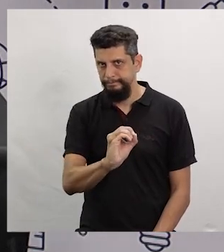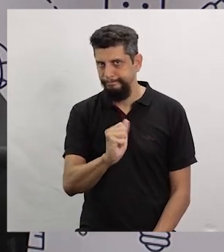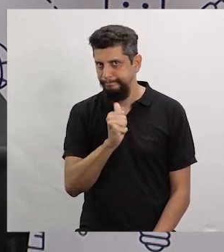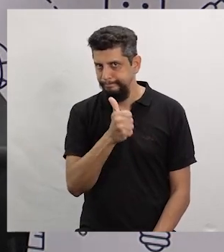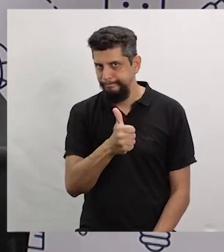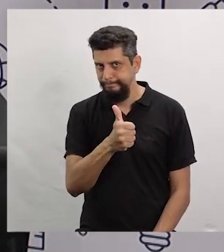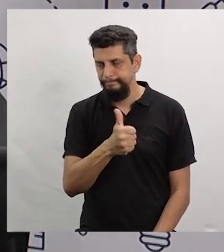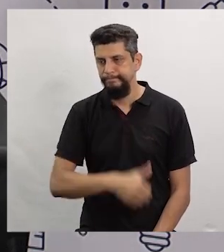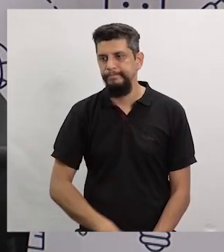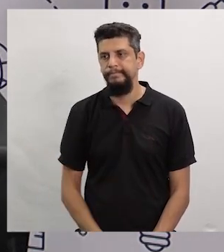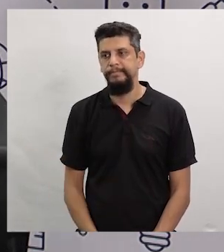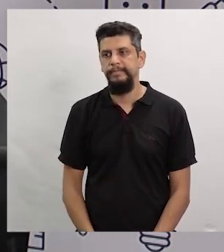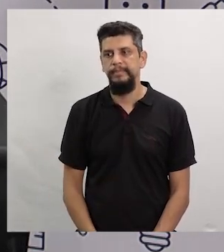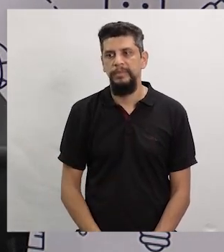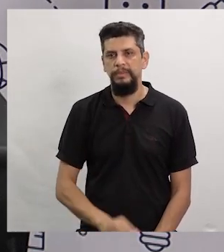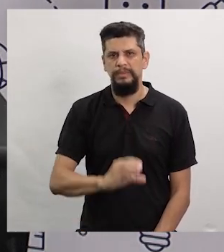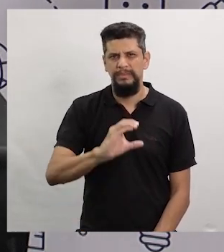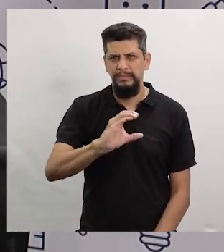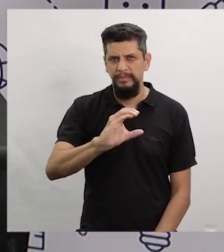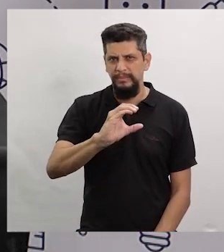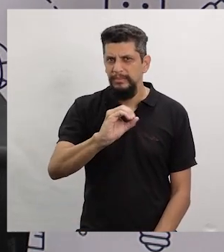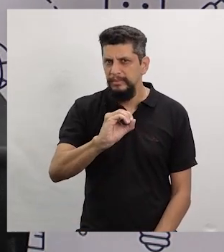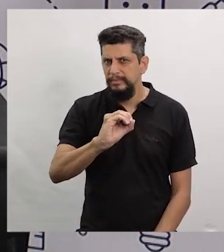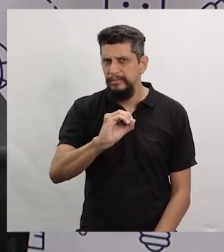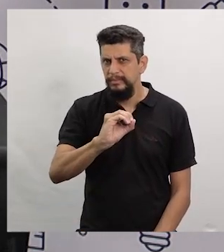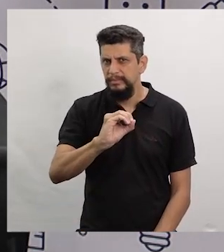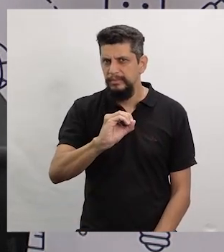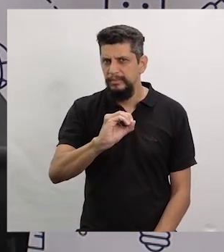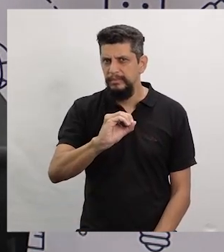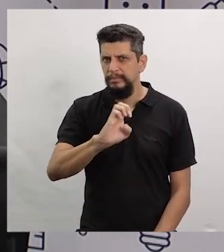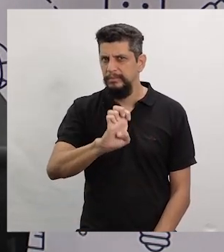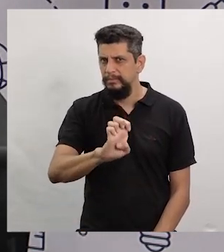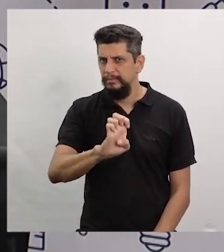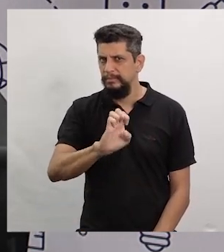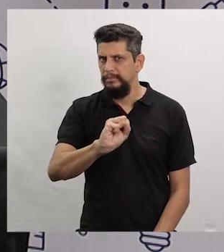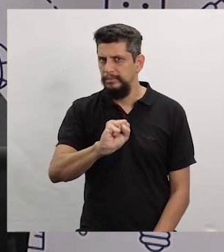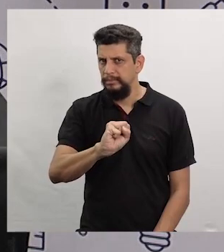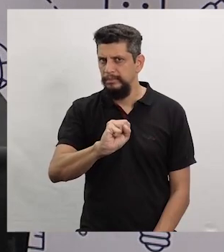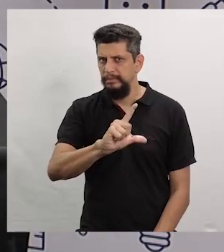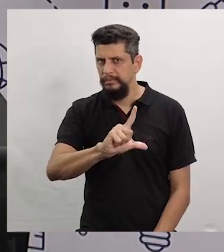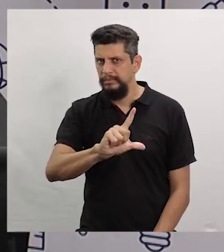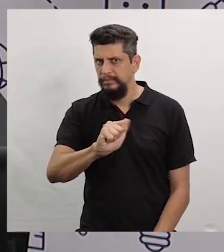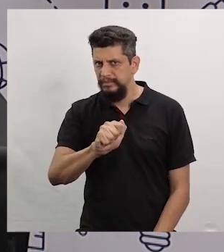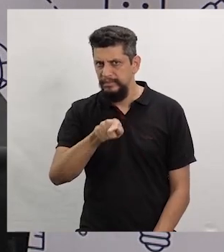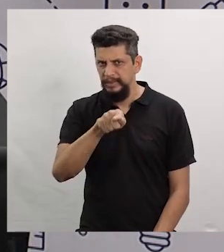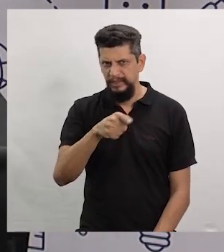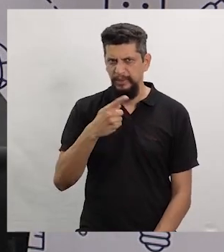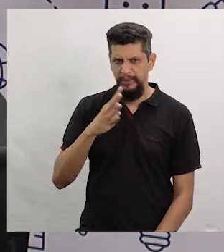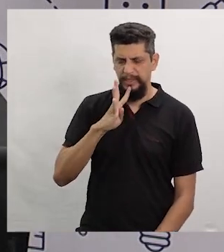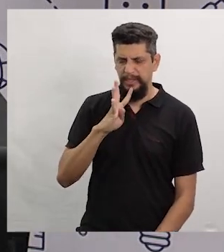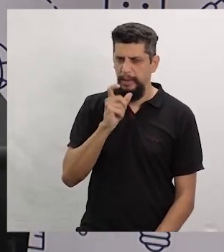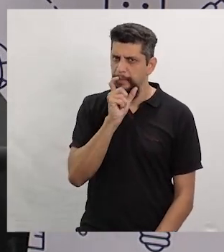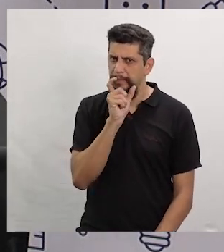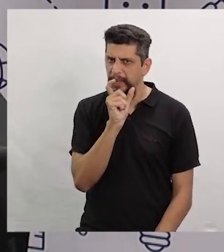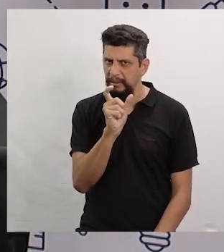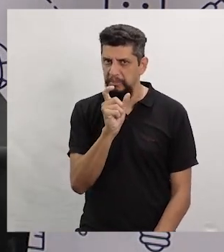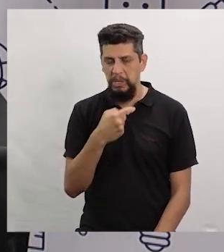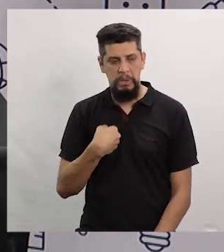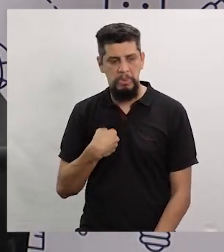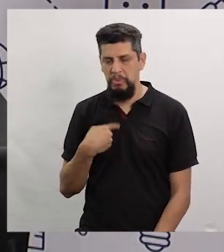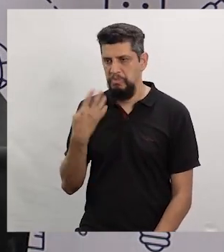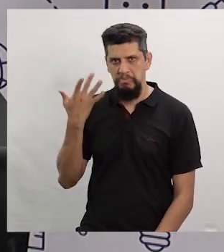agora vamos lá co esla nunca ouvi essa palavra também não você